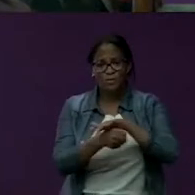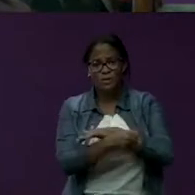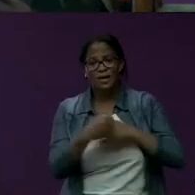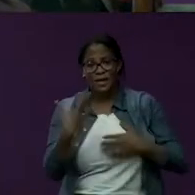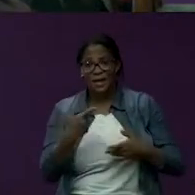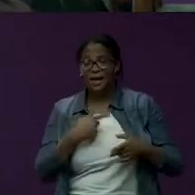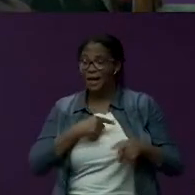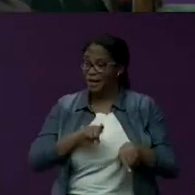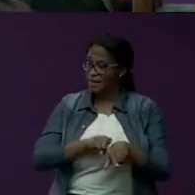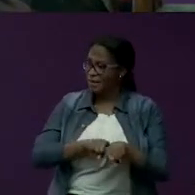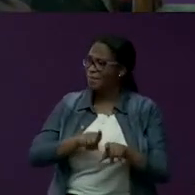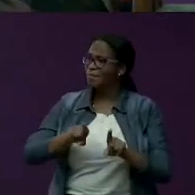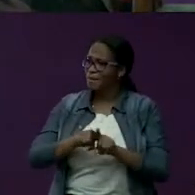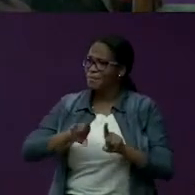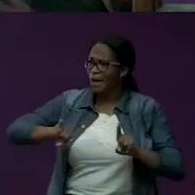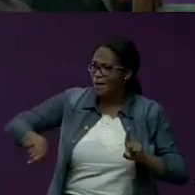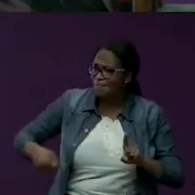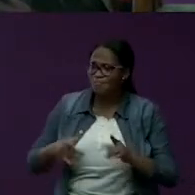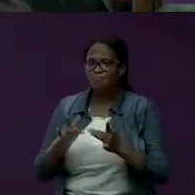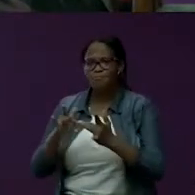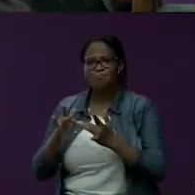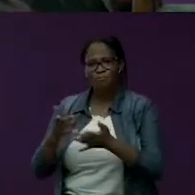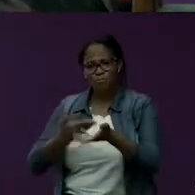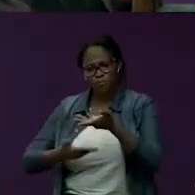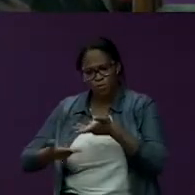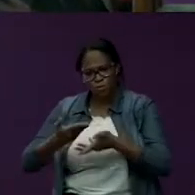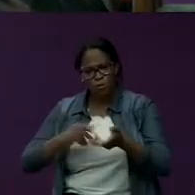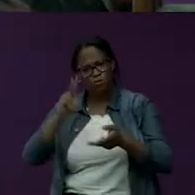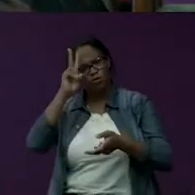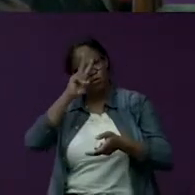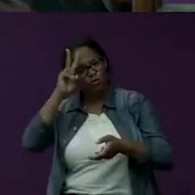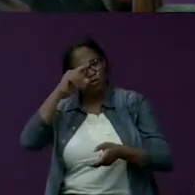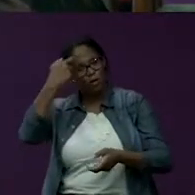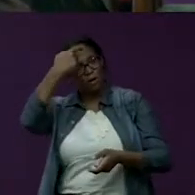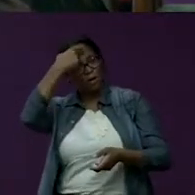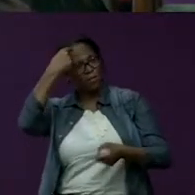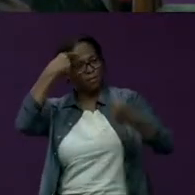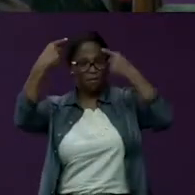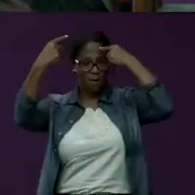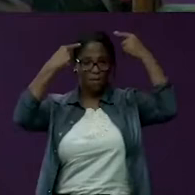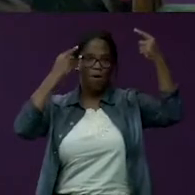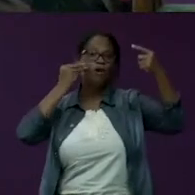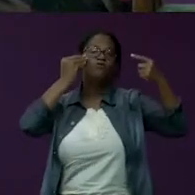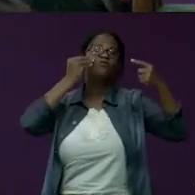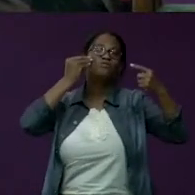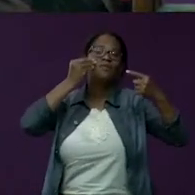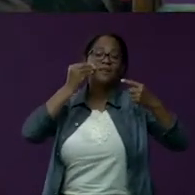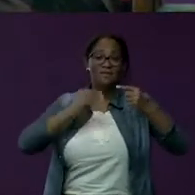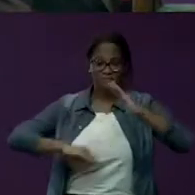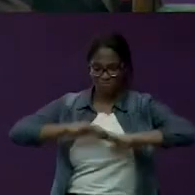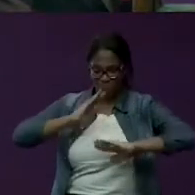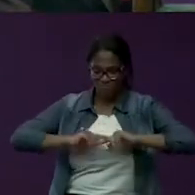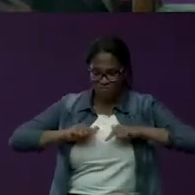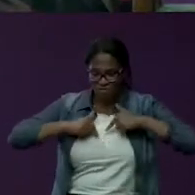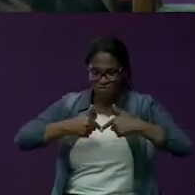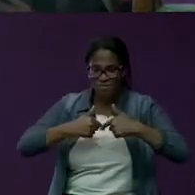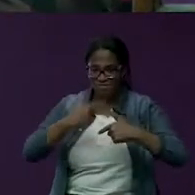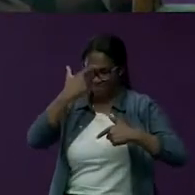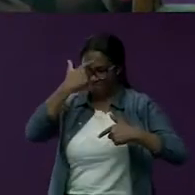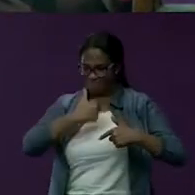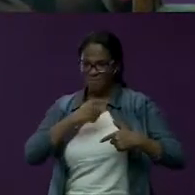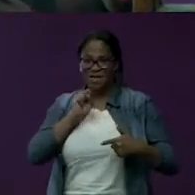momentos com essa pegada da gente, da coisa da história, da memória e do viver, do fazer, do